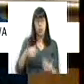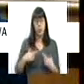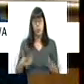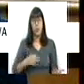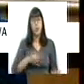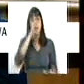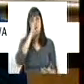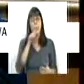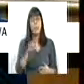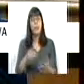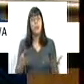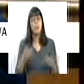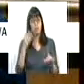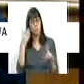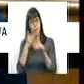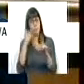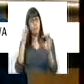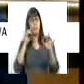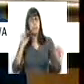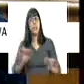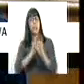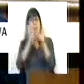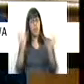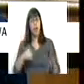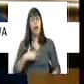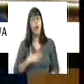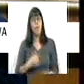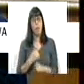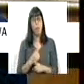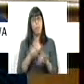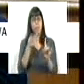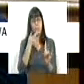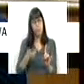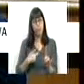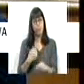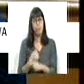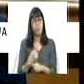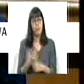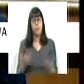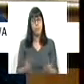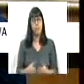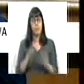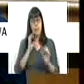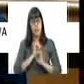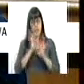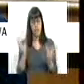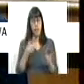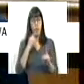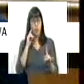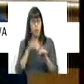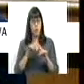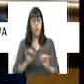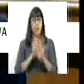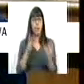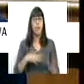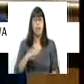fazer, Sr. Ministro, são muito objetivas e muito claras e também gostaria que delas obtivesse uma resposta também com clareza e com muita